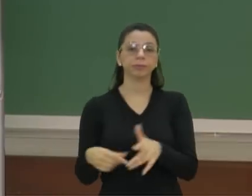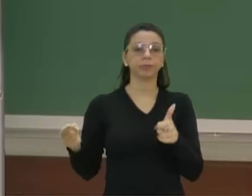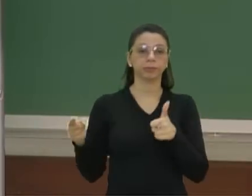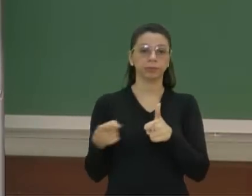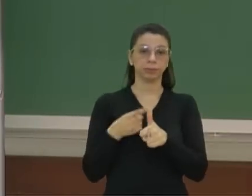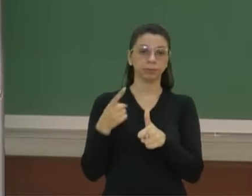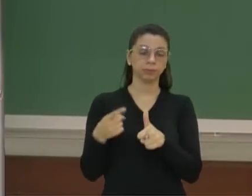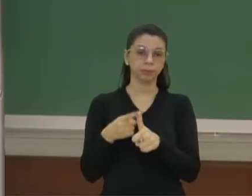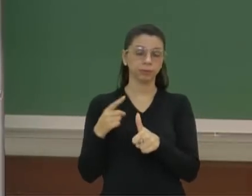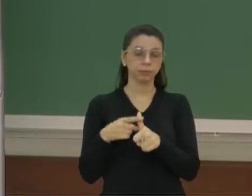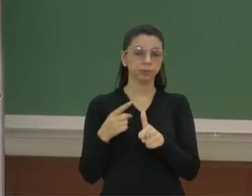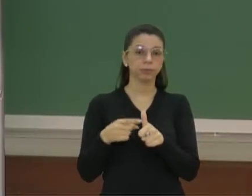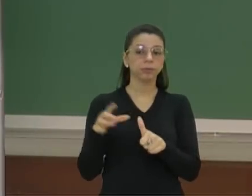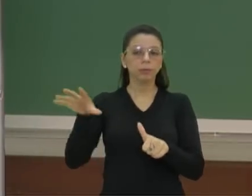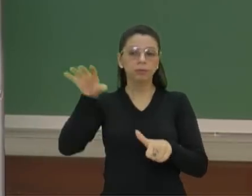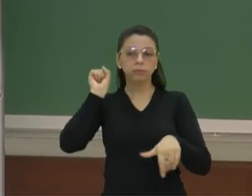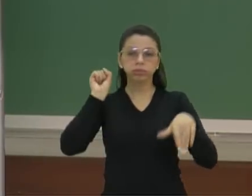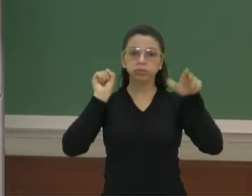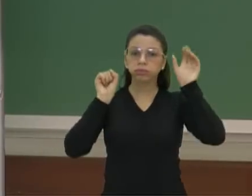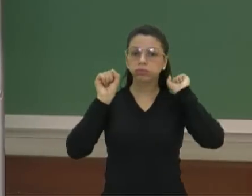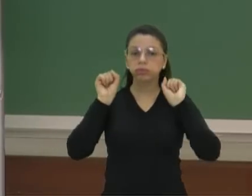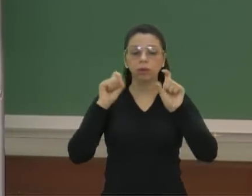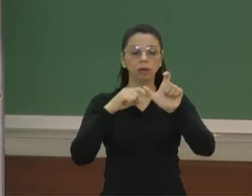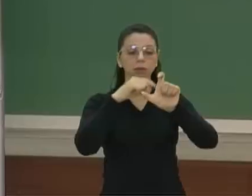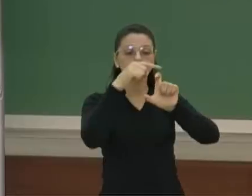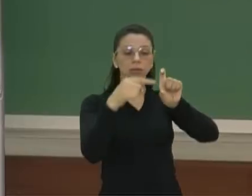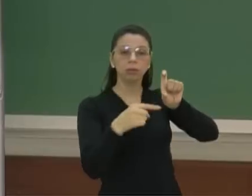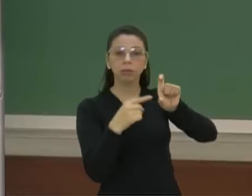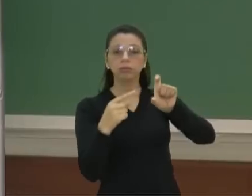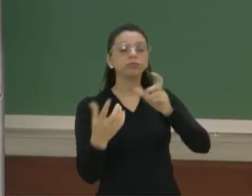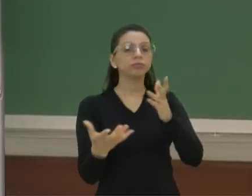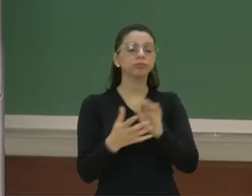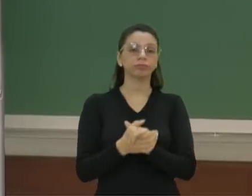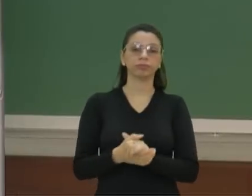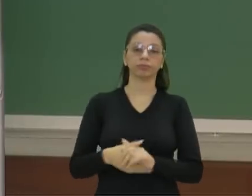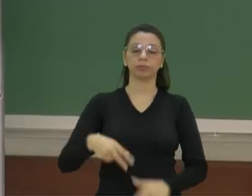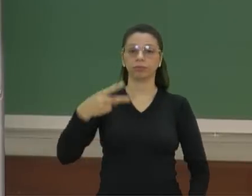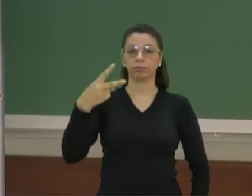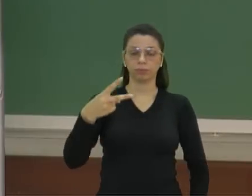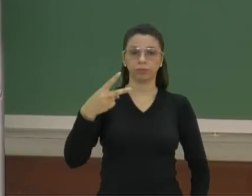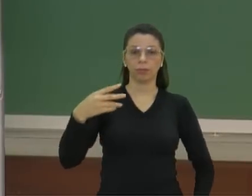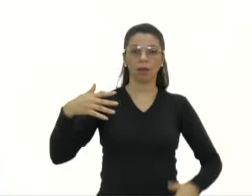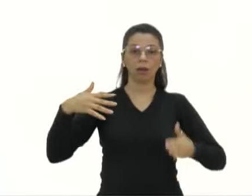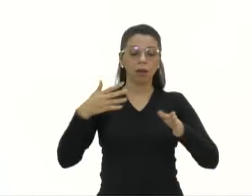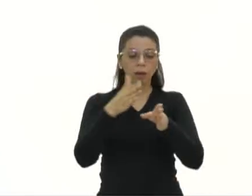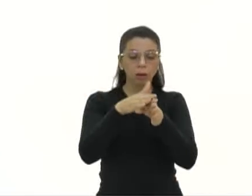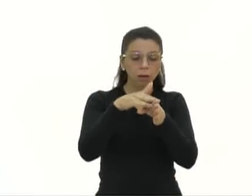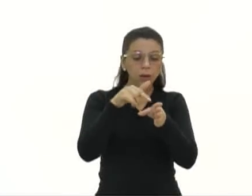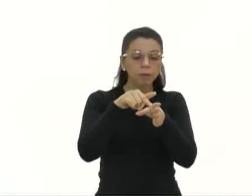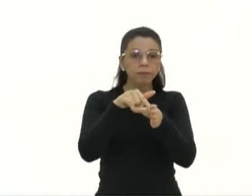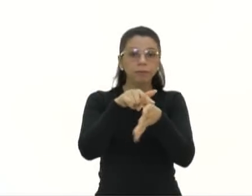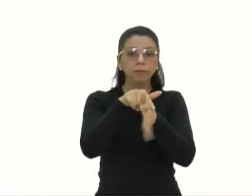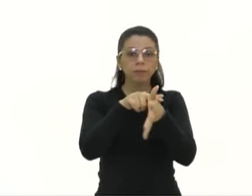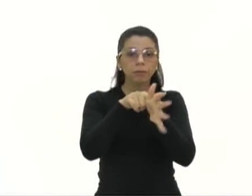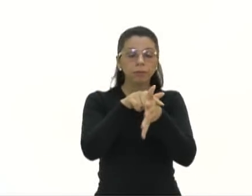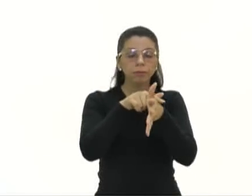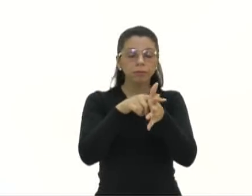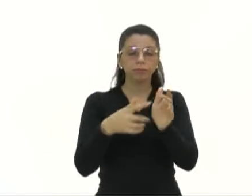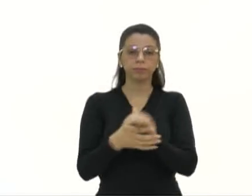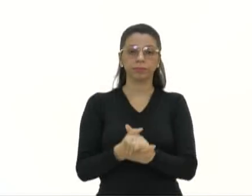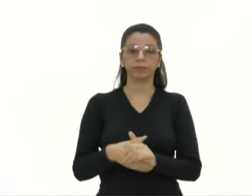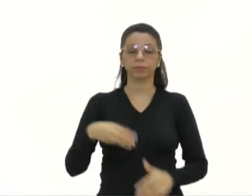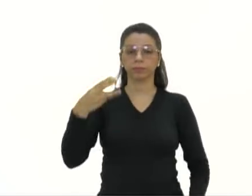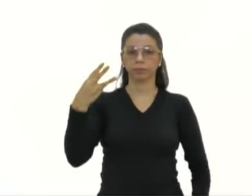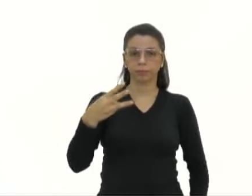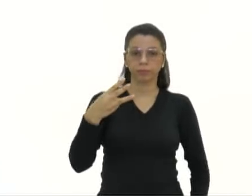primeiro, captação do som pelo pavilhão auditivo. Segundo, vibração do tímpano. Terceiro,